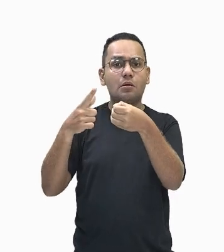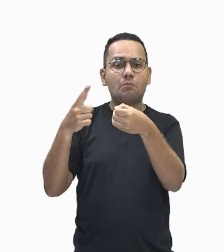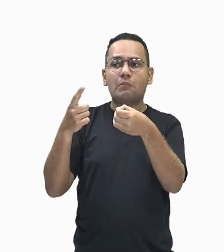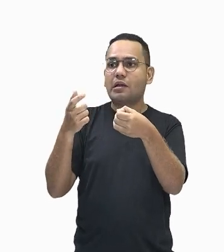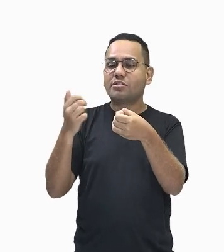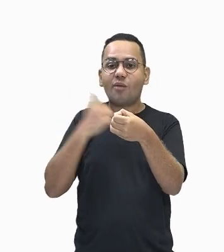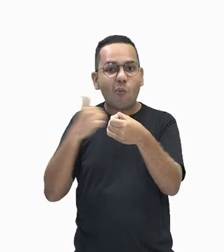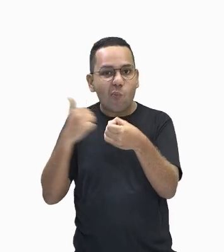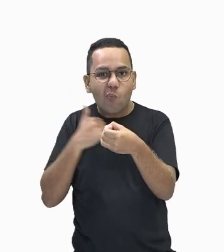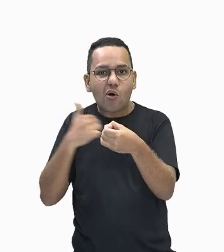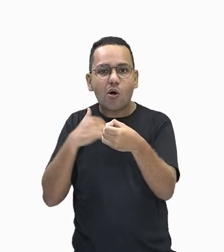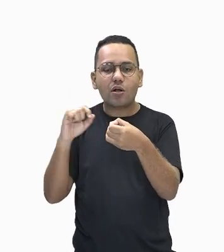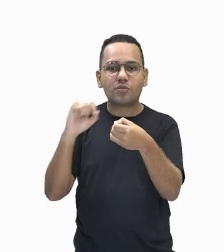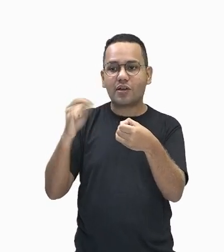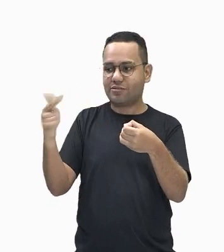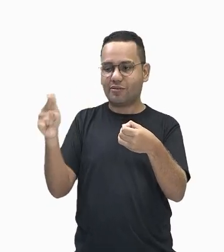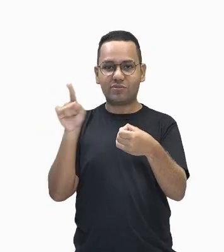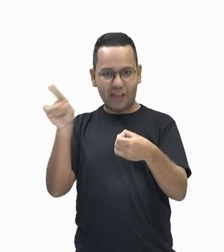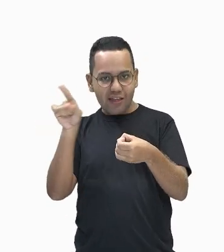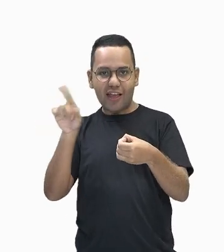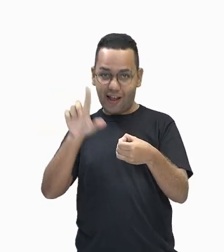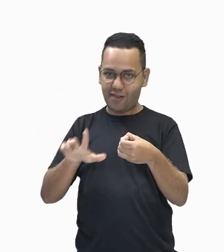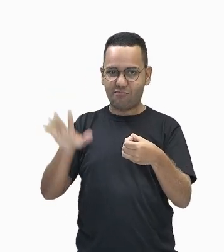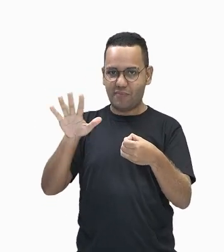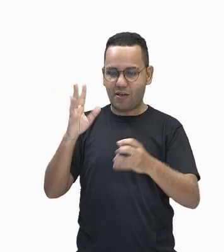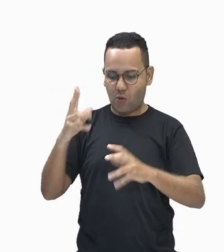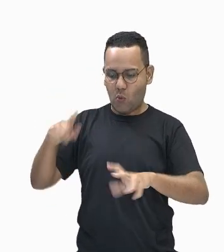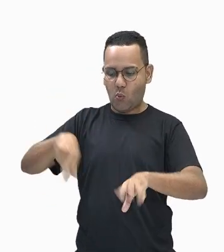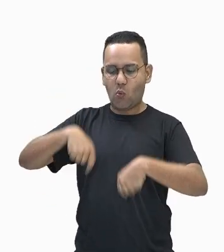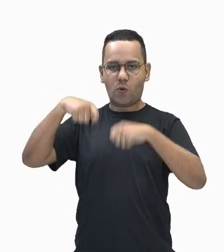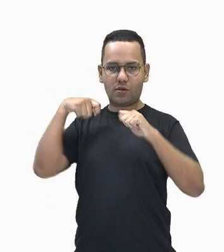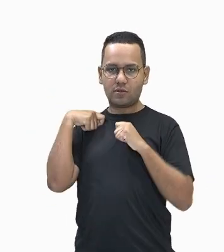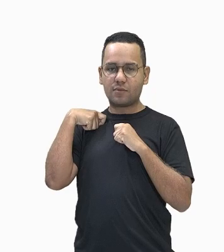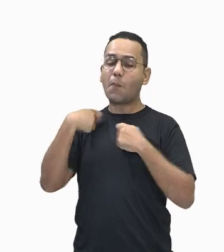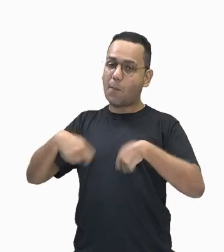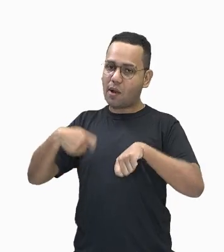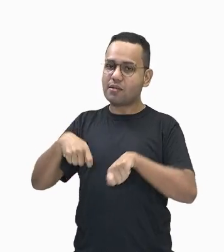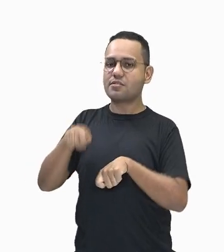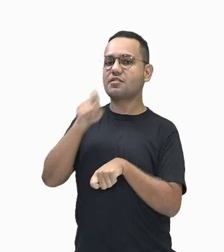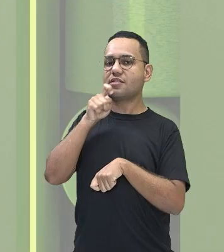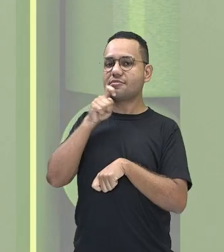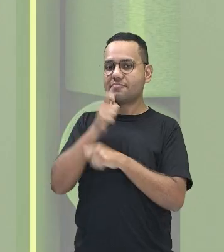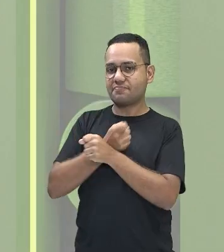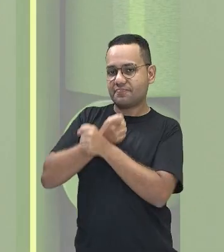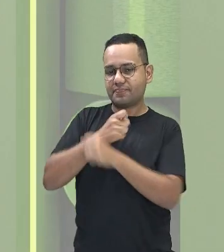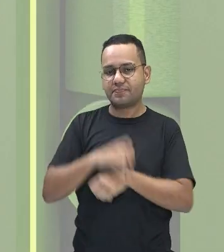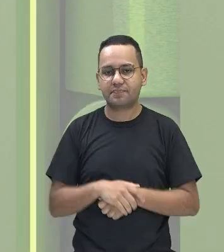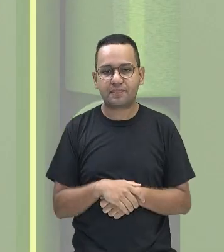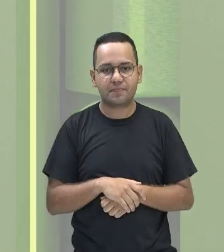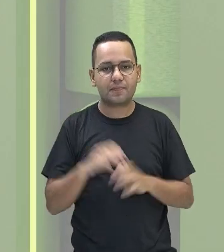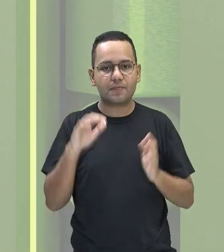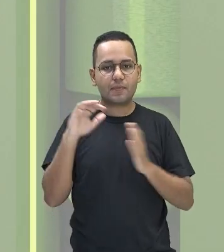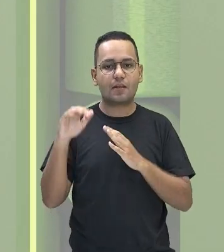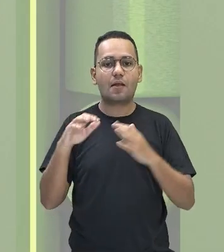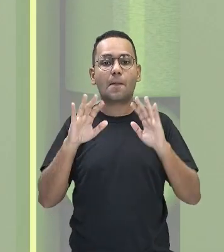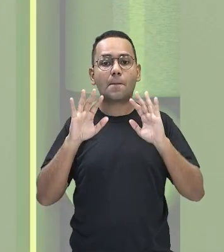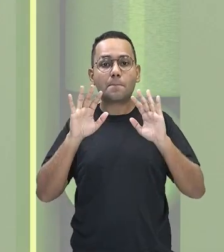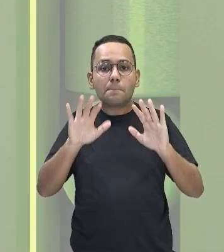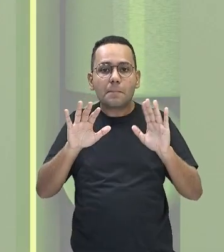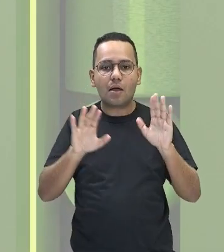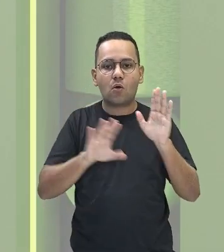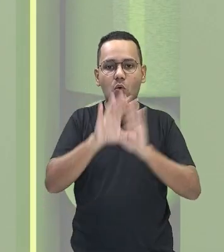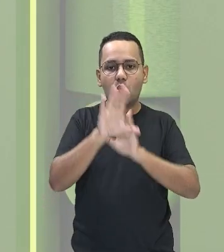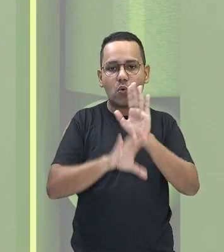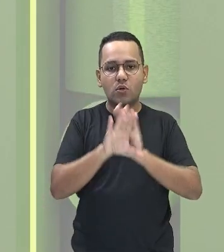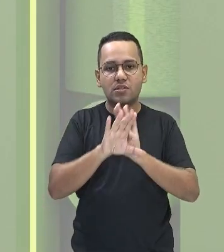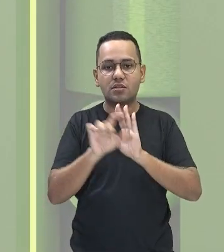menos uns 2 lençóis, né? Tá bem protegido do frio. Só que, olha só, no conceito que nós apresentamos aqui, a gente já